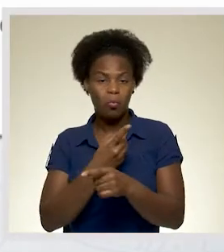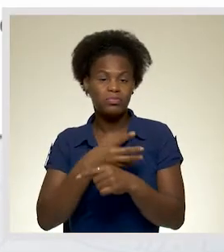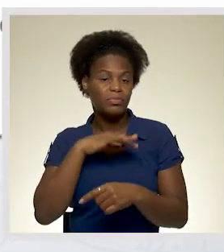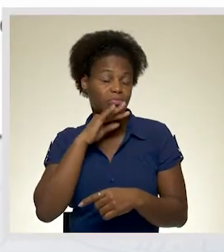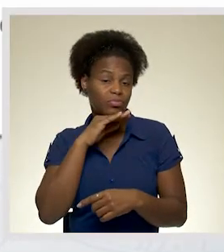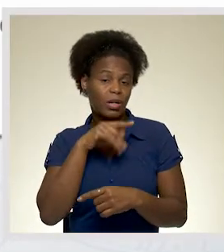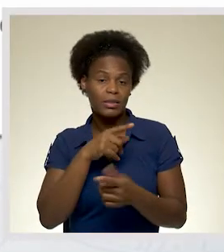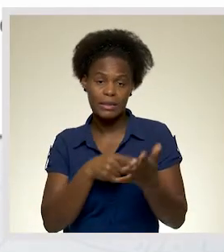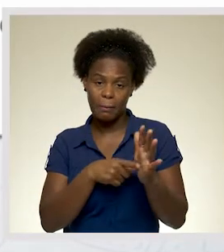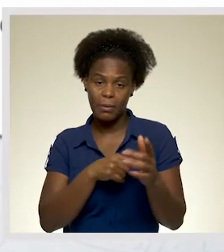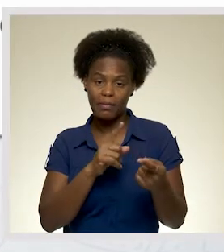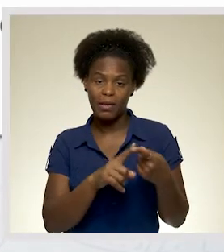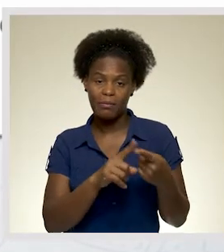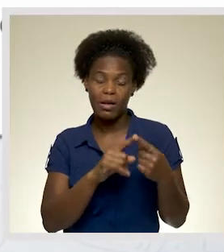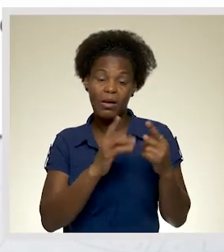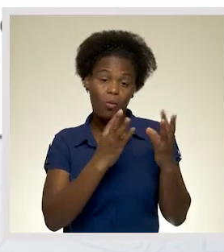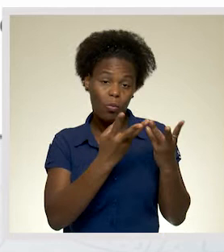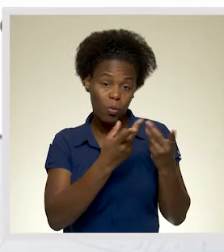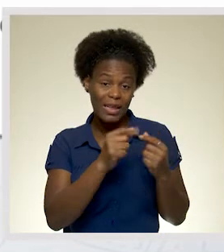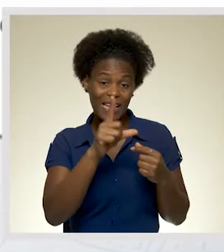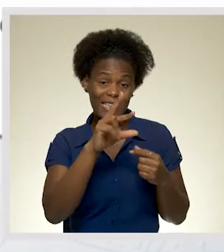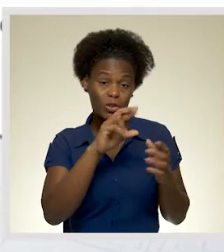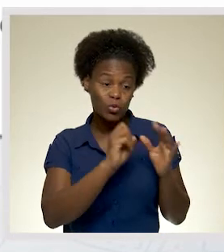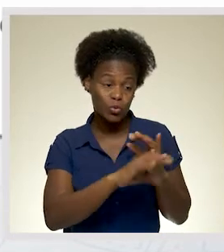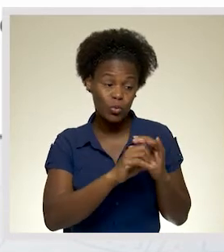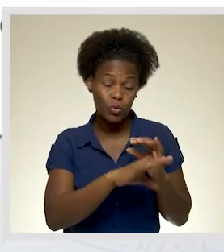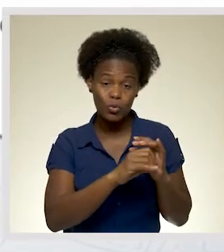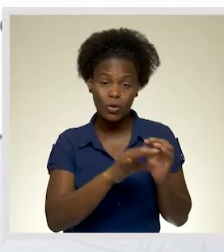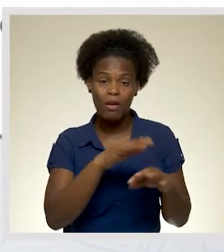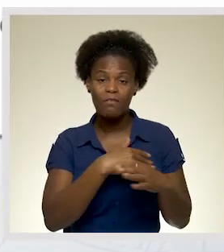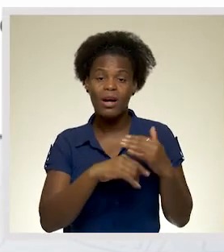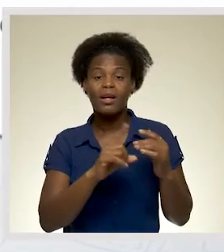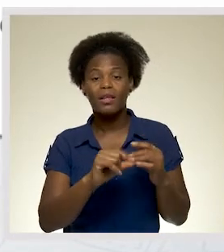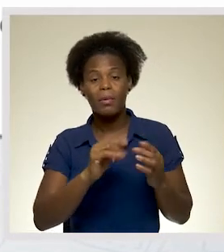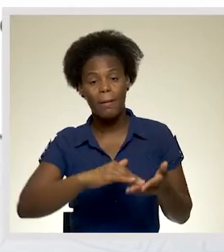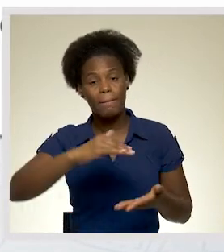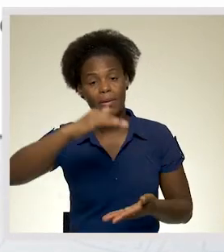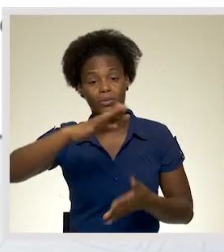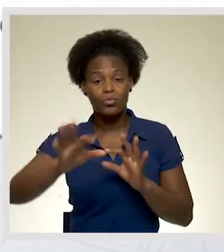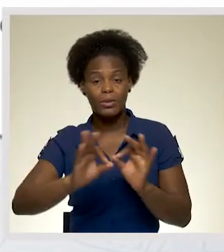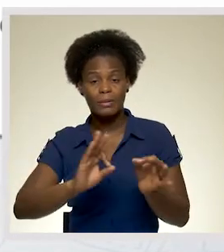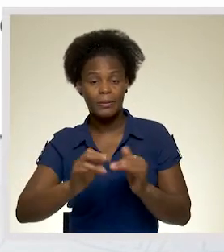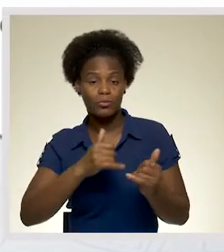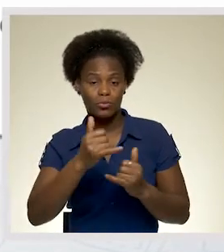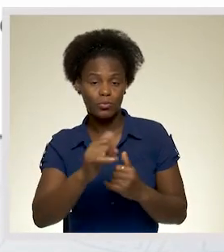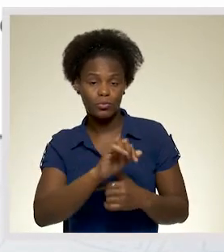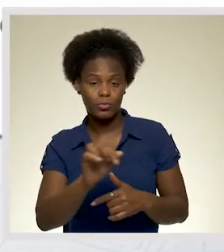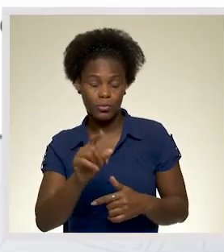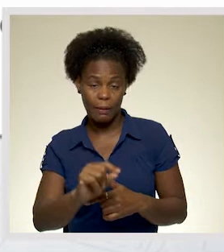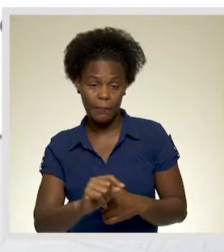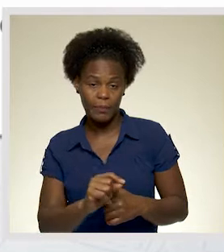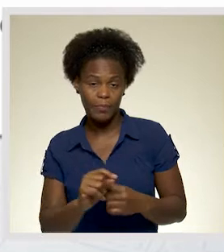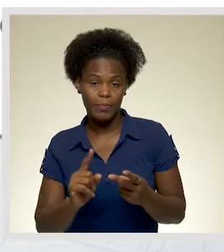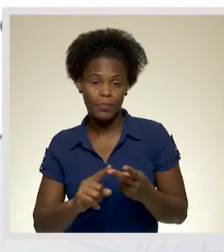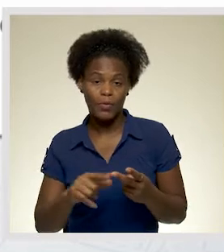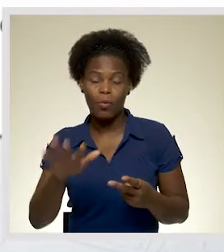Estes fatores temos a quantidade do lixo produzido e o seu armazenamento e tratamento.